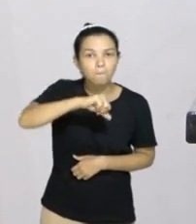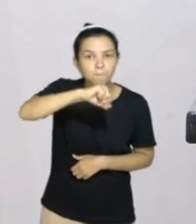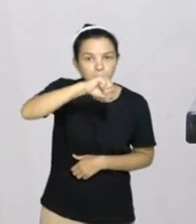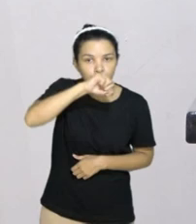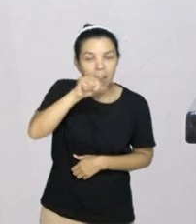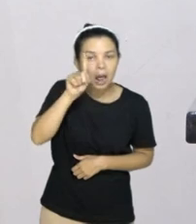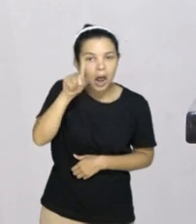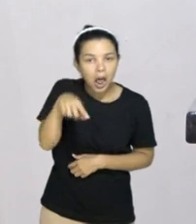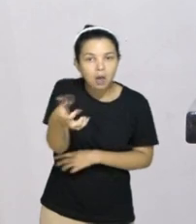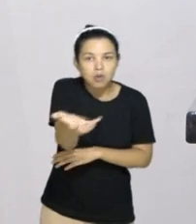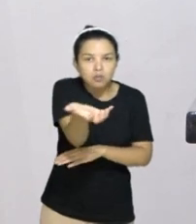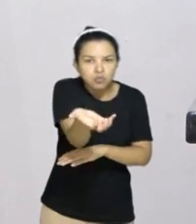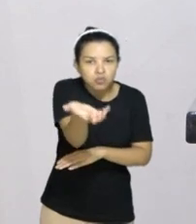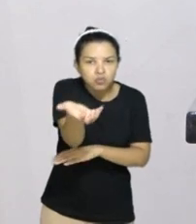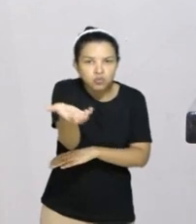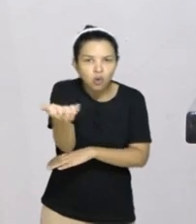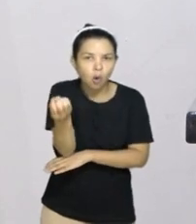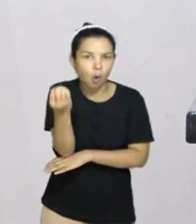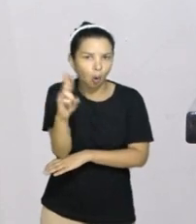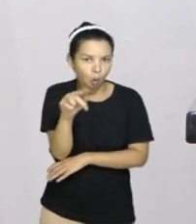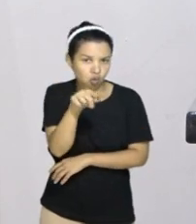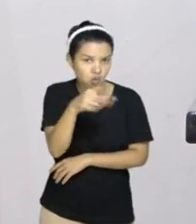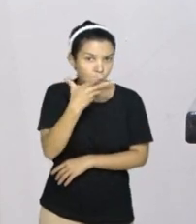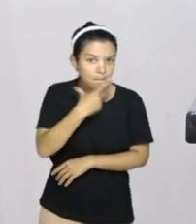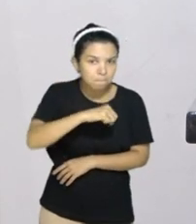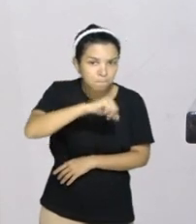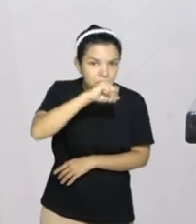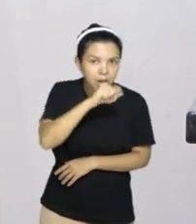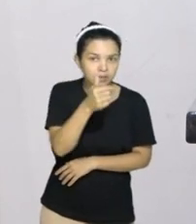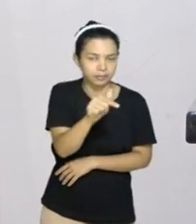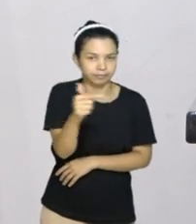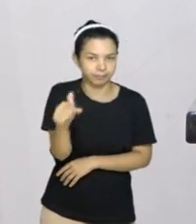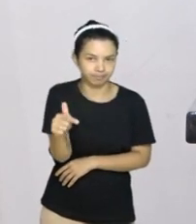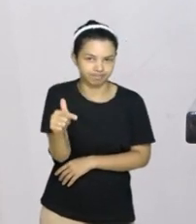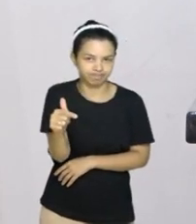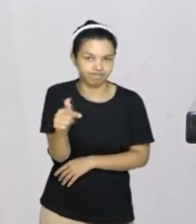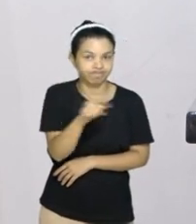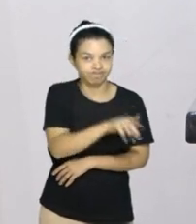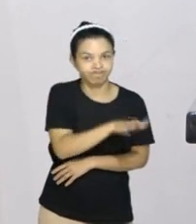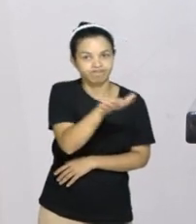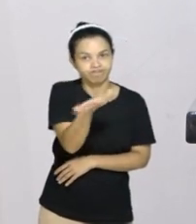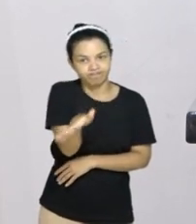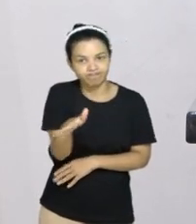seu ódio do bem isso uma criança vai para escola para ouvir isso